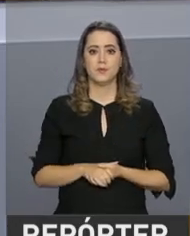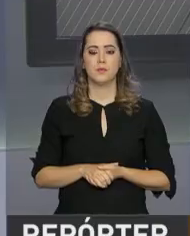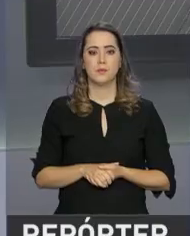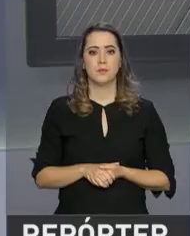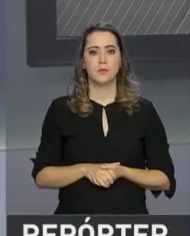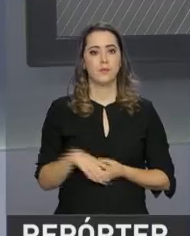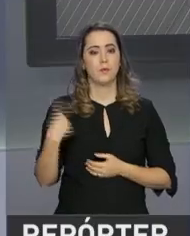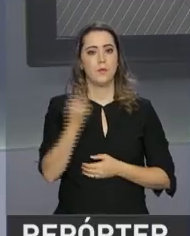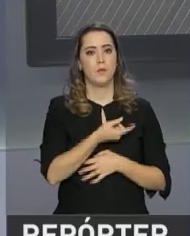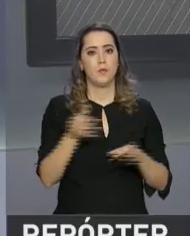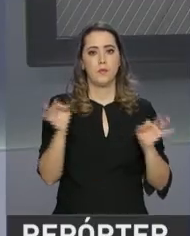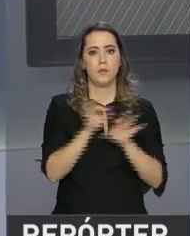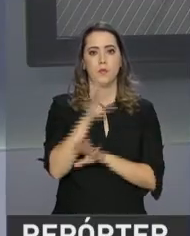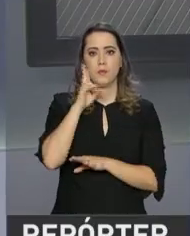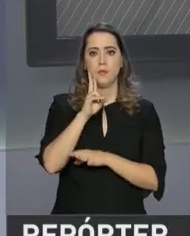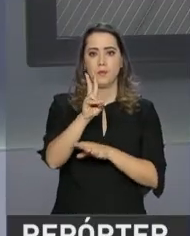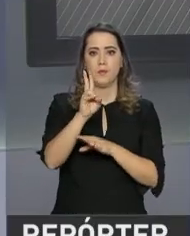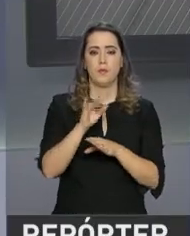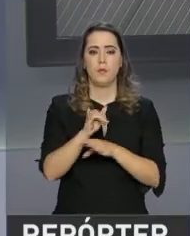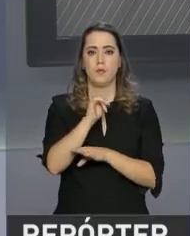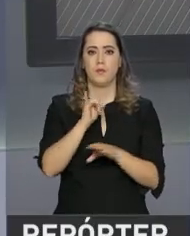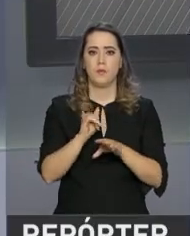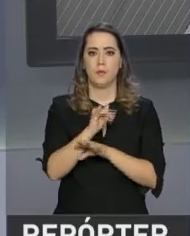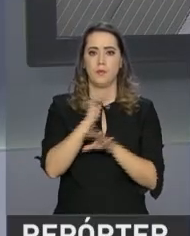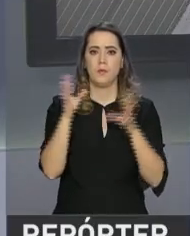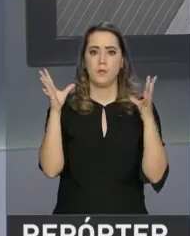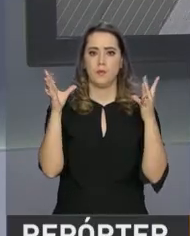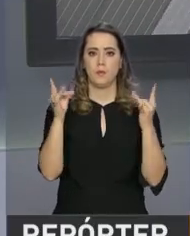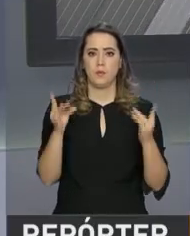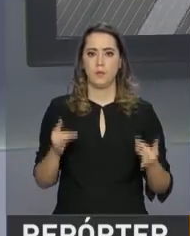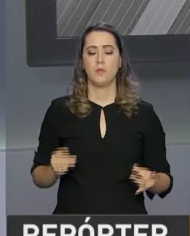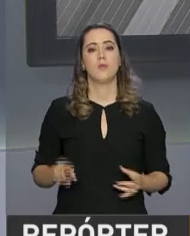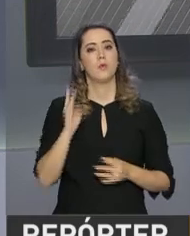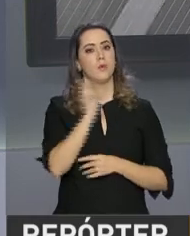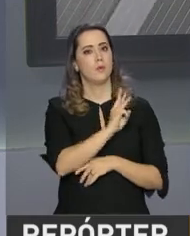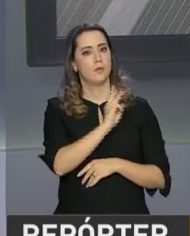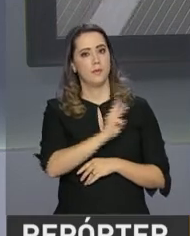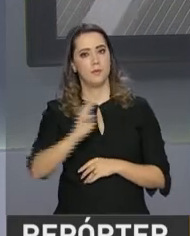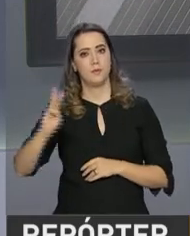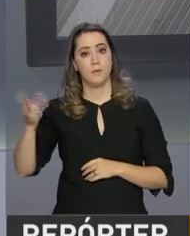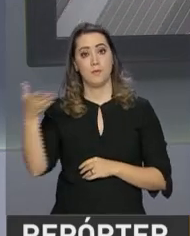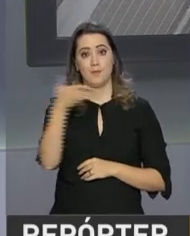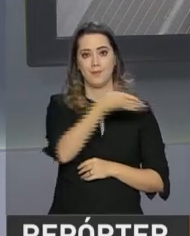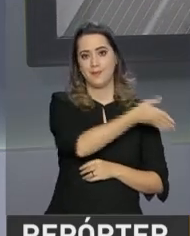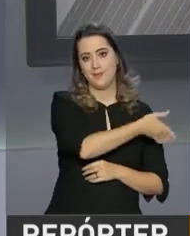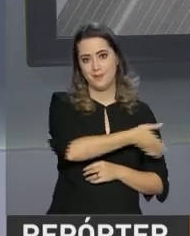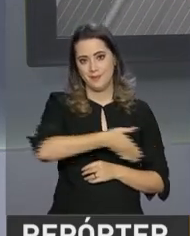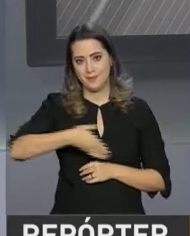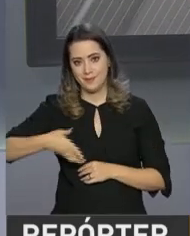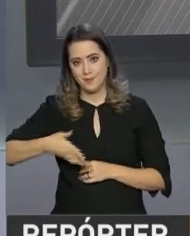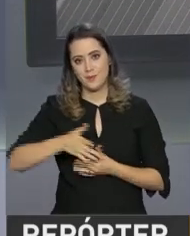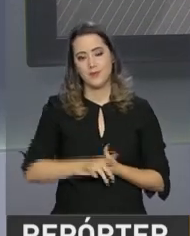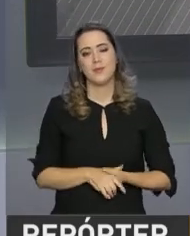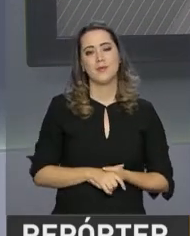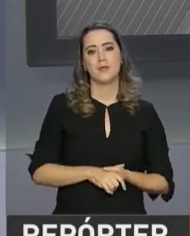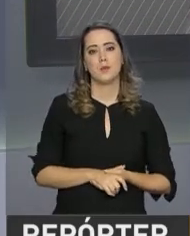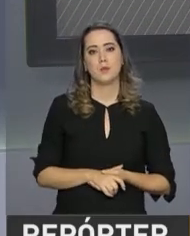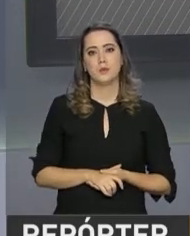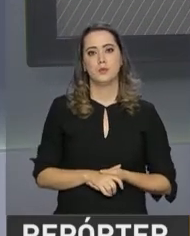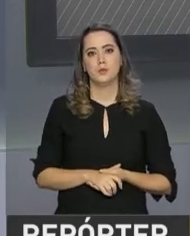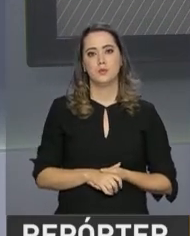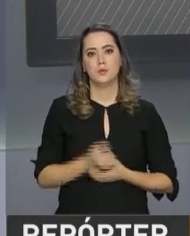nós ficamos por aqui você pode rever as reportagens no youtube e toda a nossa programação também está na página da nbr na